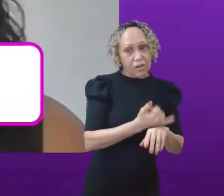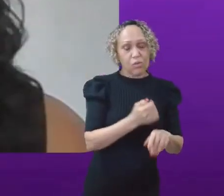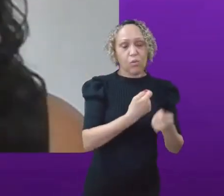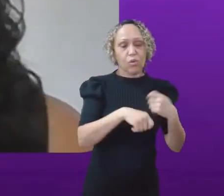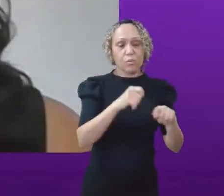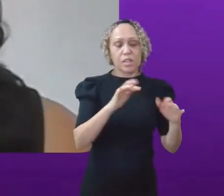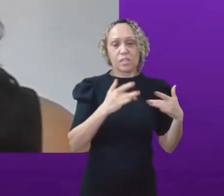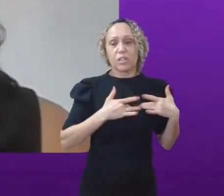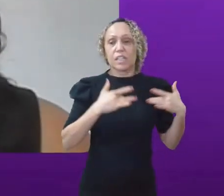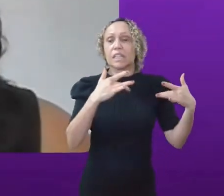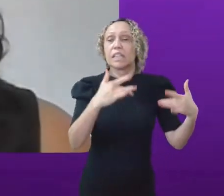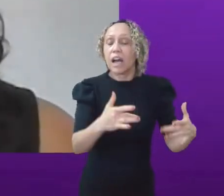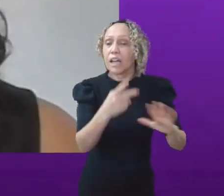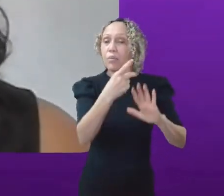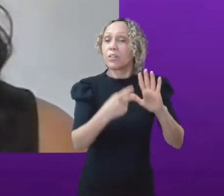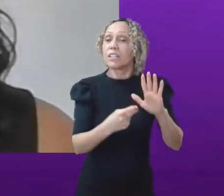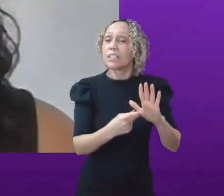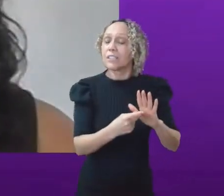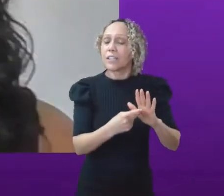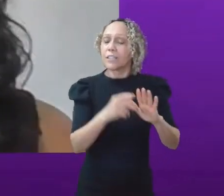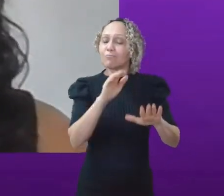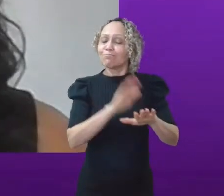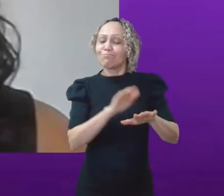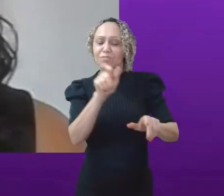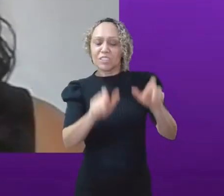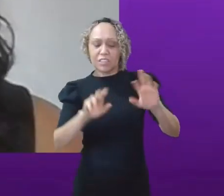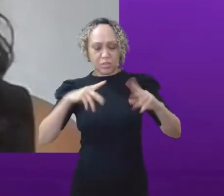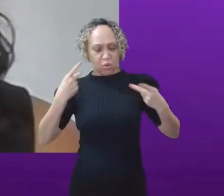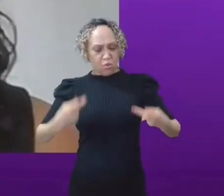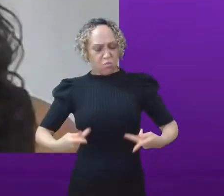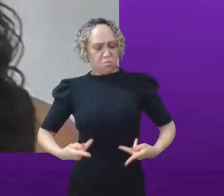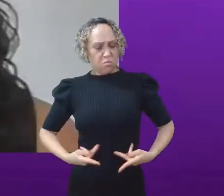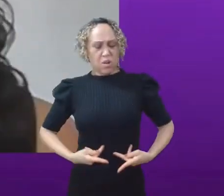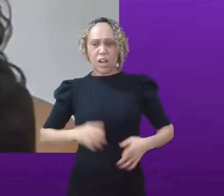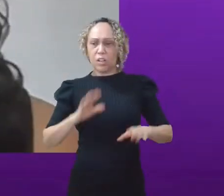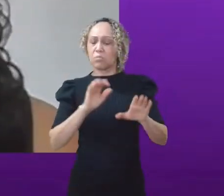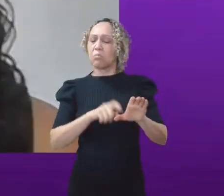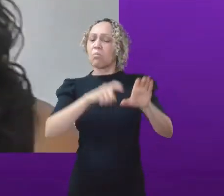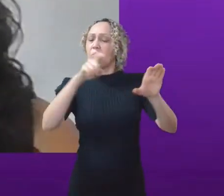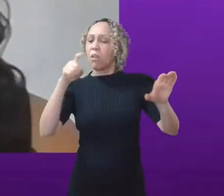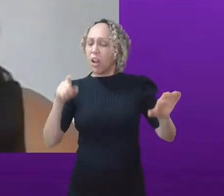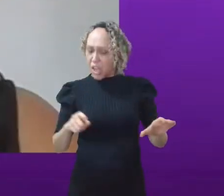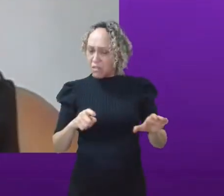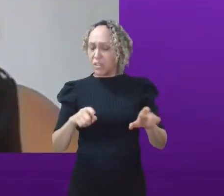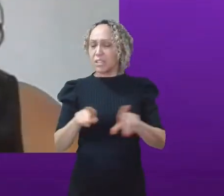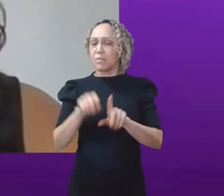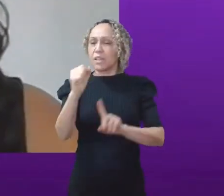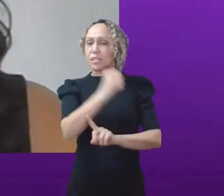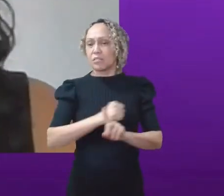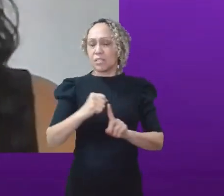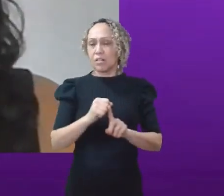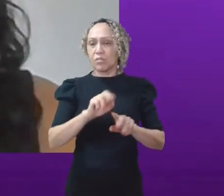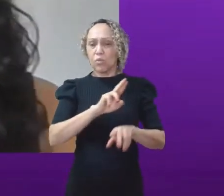projeto de emancipação humana e social. Então, o nome Economia Solidária,